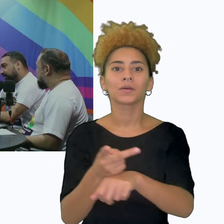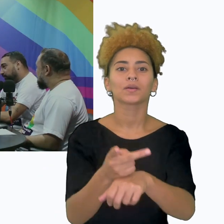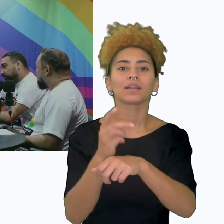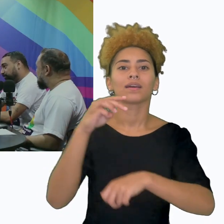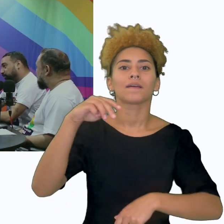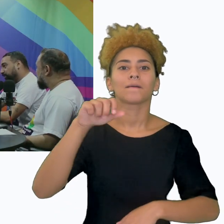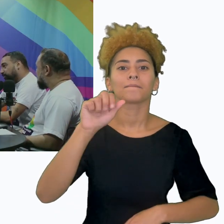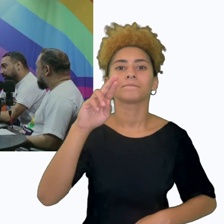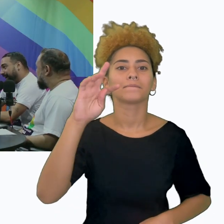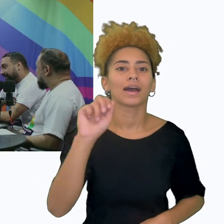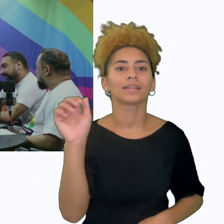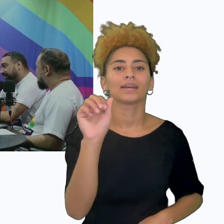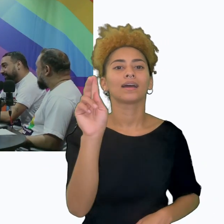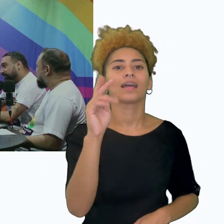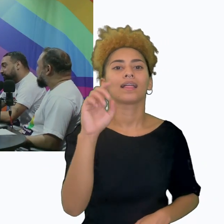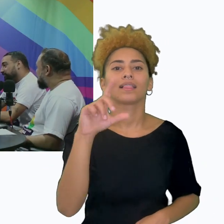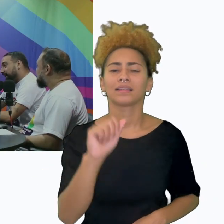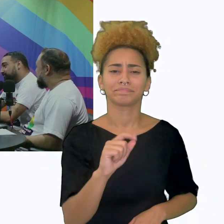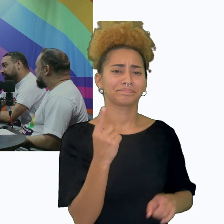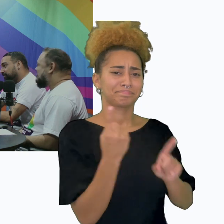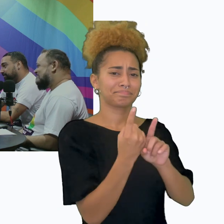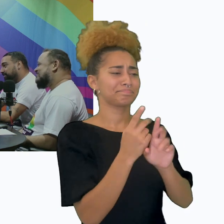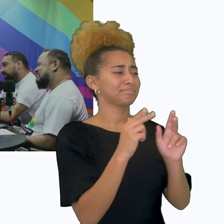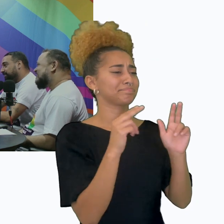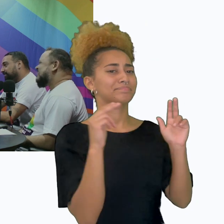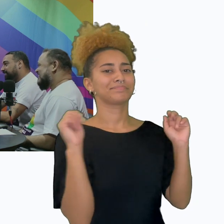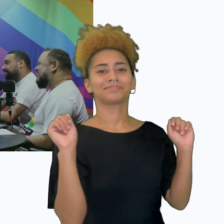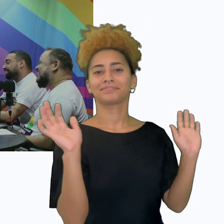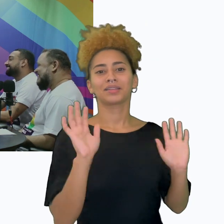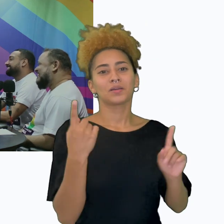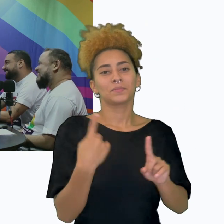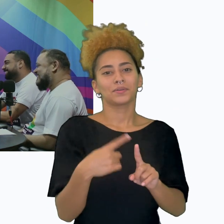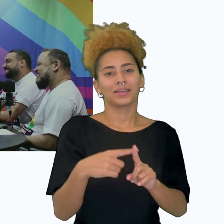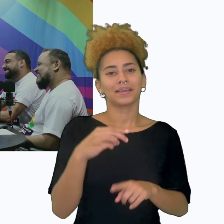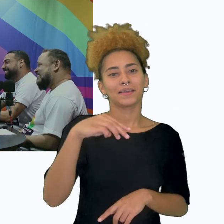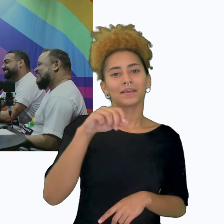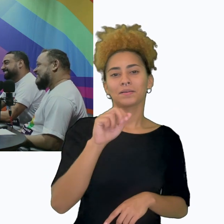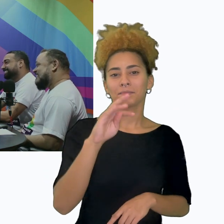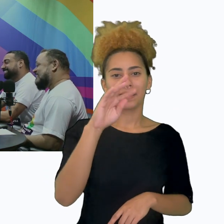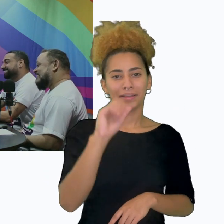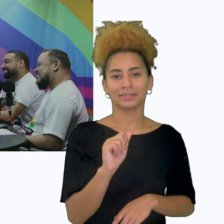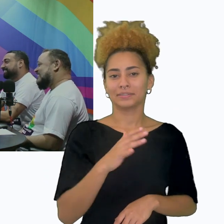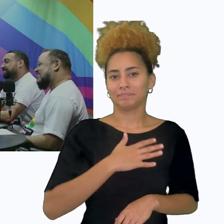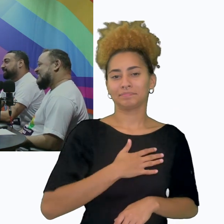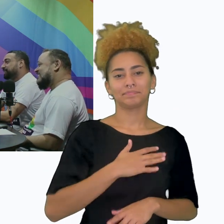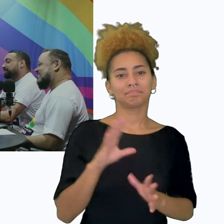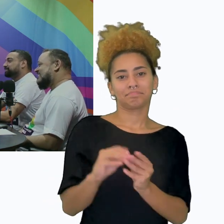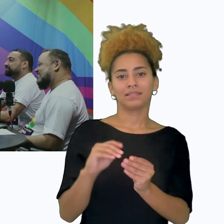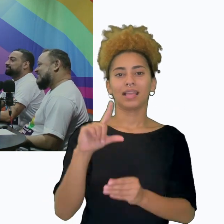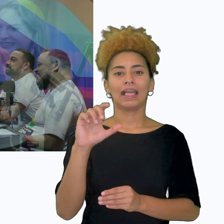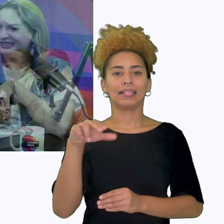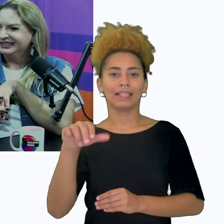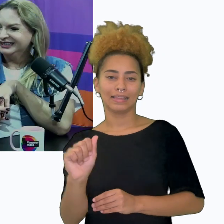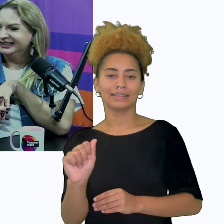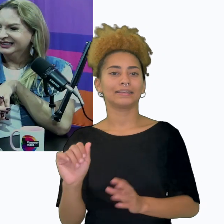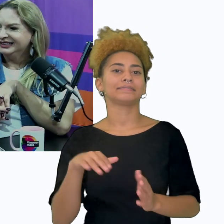procurando até hoje, procurando por Marta Helena e não te acha. Não acha não. Acha, né? Não acha não, porque o Marta Helena não colava, só colava